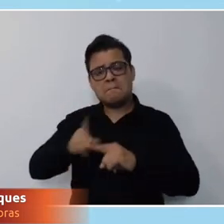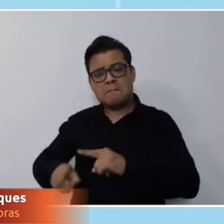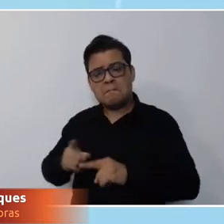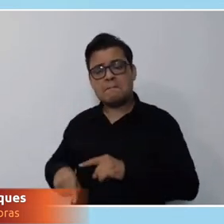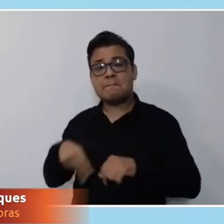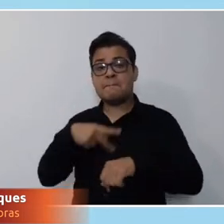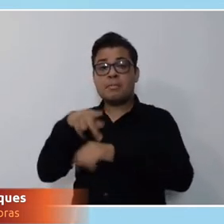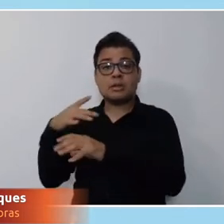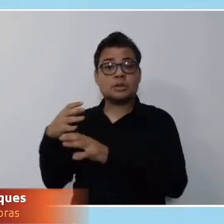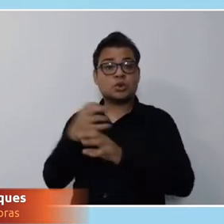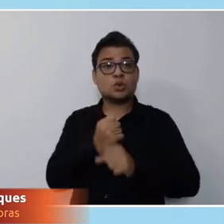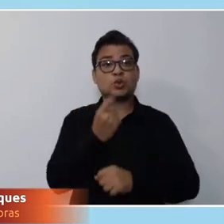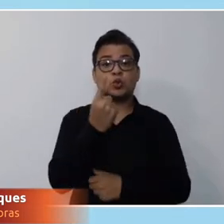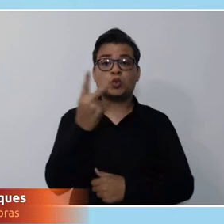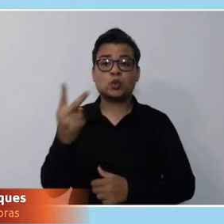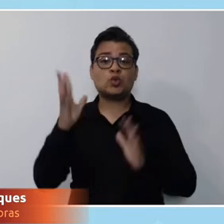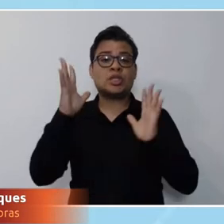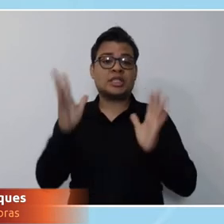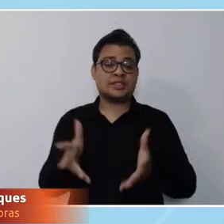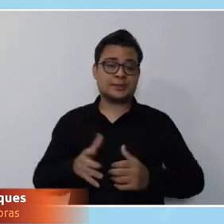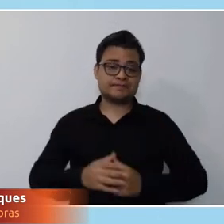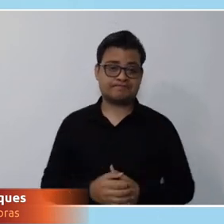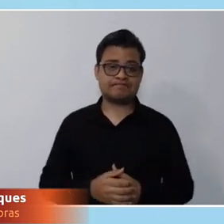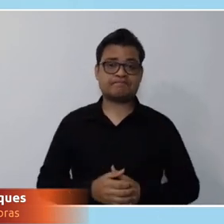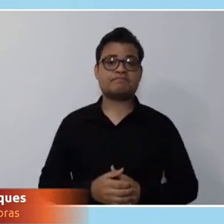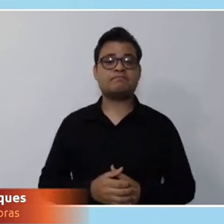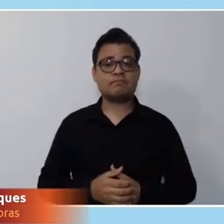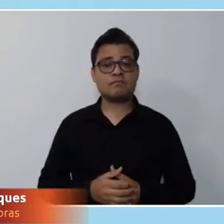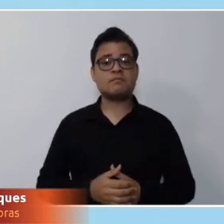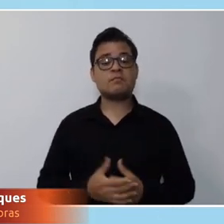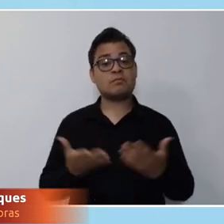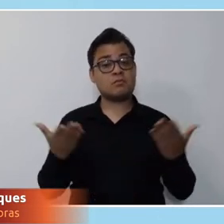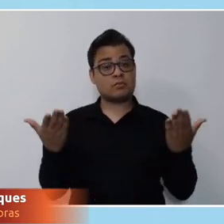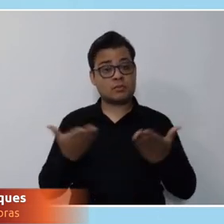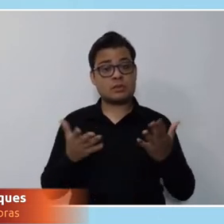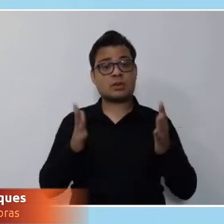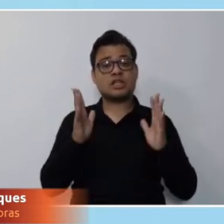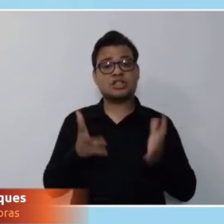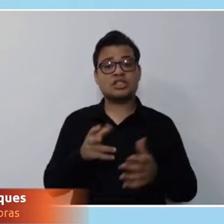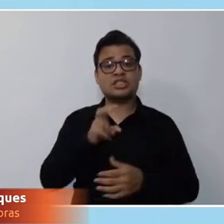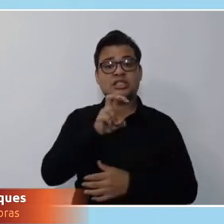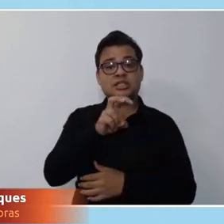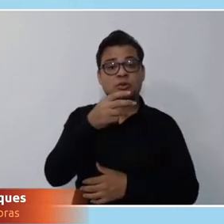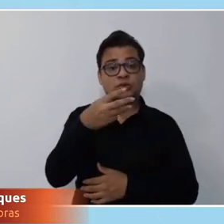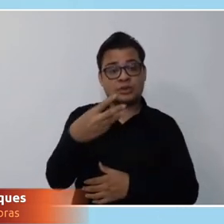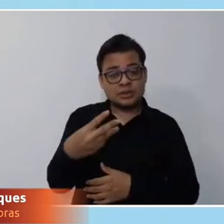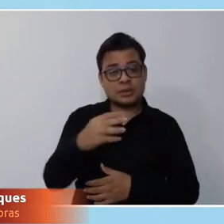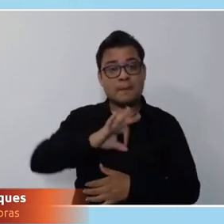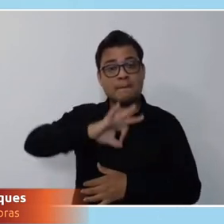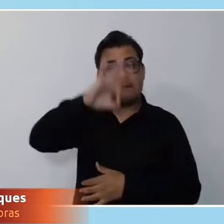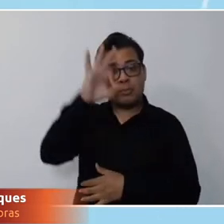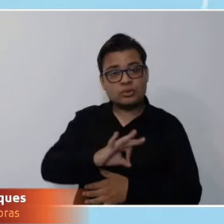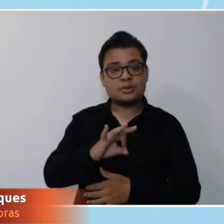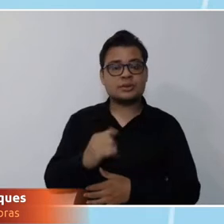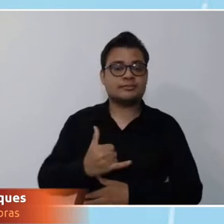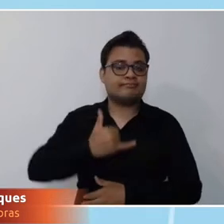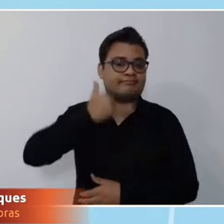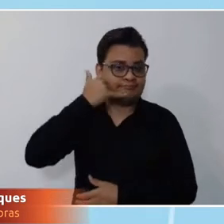países. Atualmente, ele está instalado em 53% dos smartphones, um